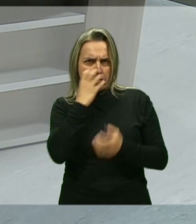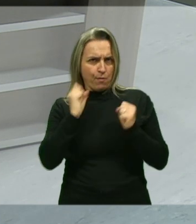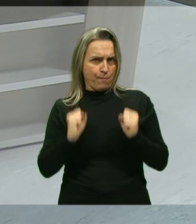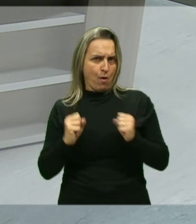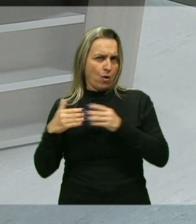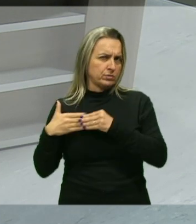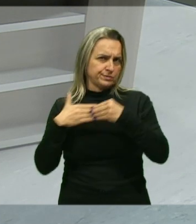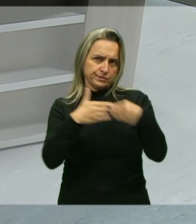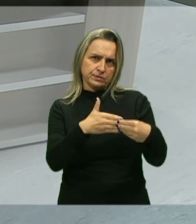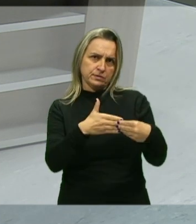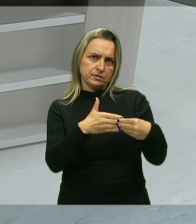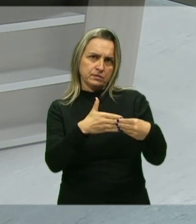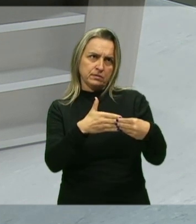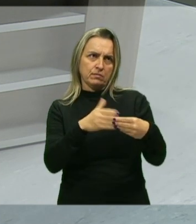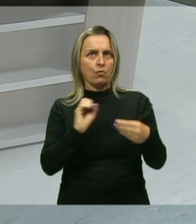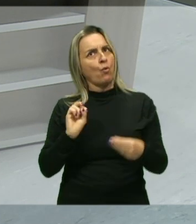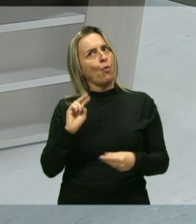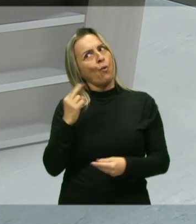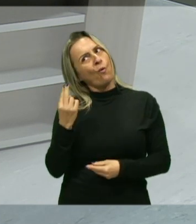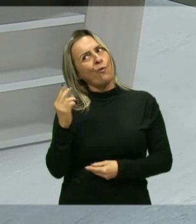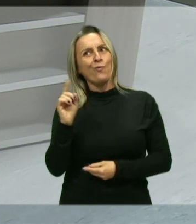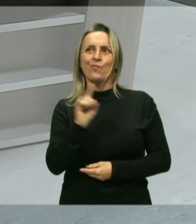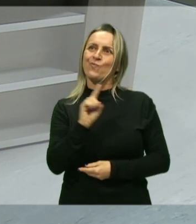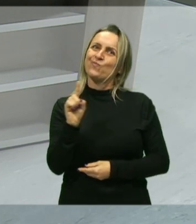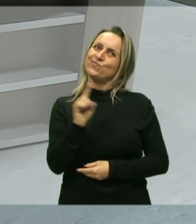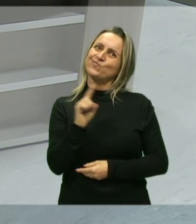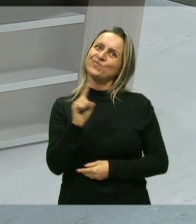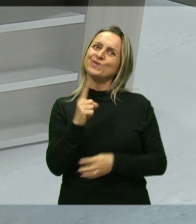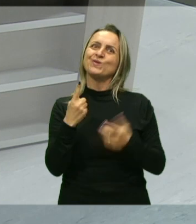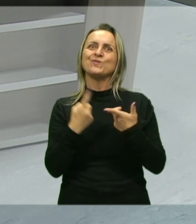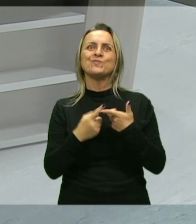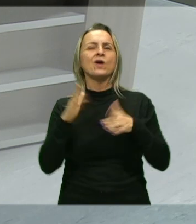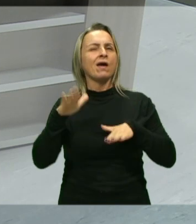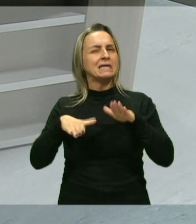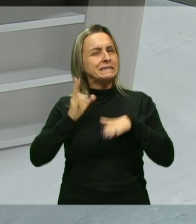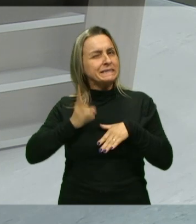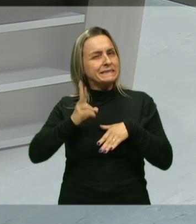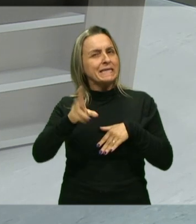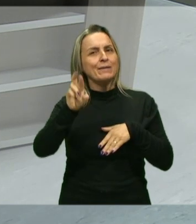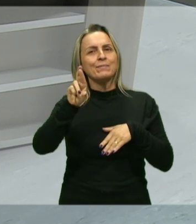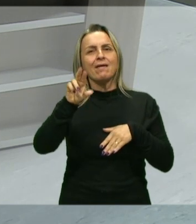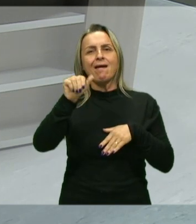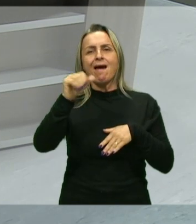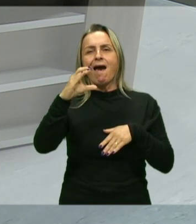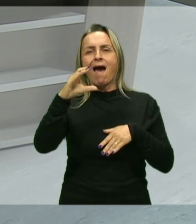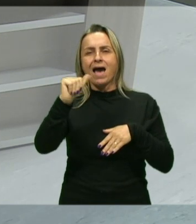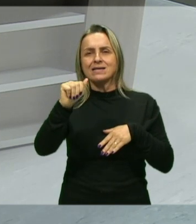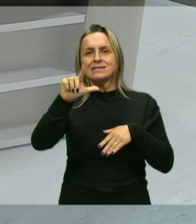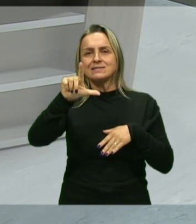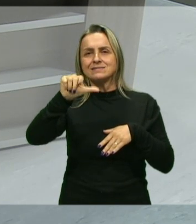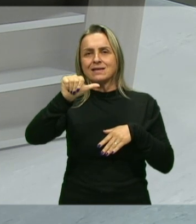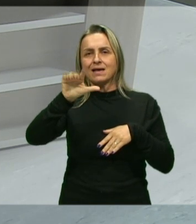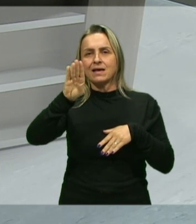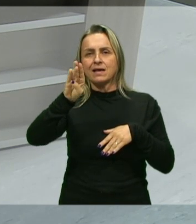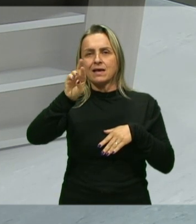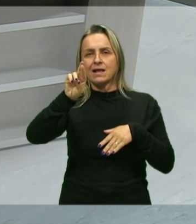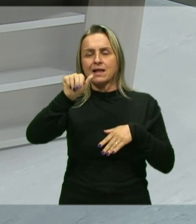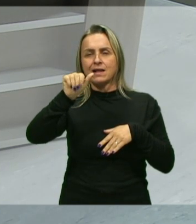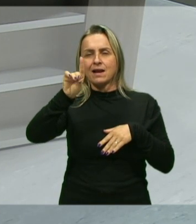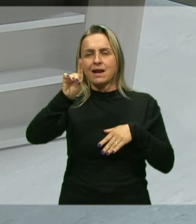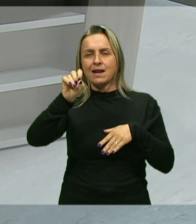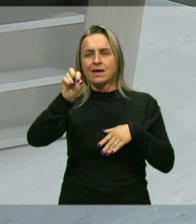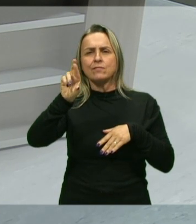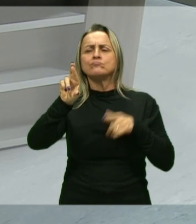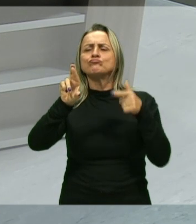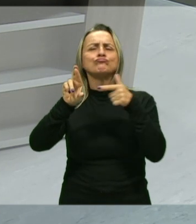que é que... Geralmente a gente vê, por exemplo, da raça labrador, como é a hibisco. Então, a escola hoje